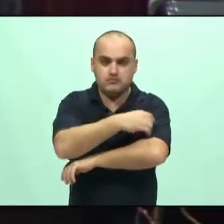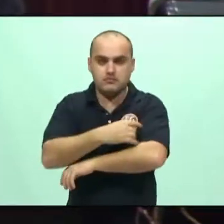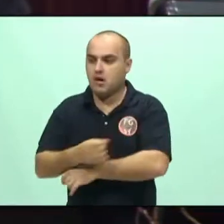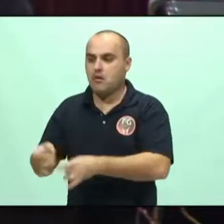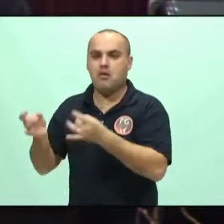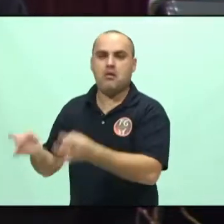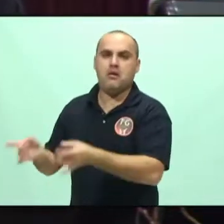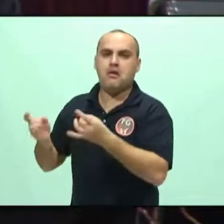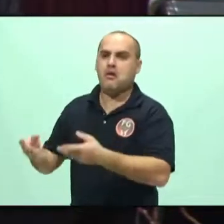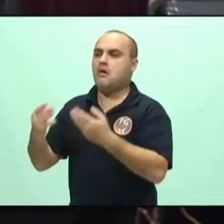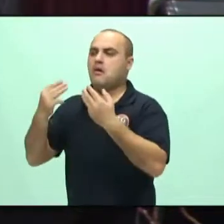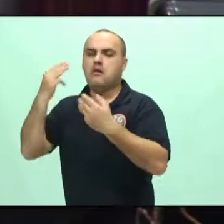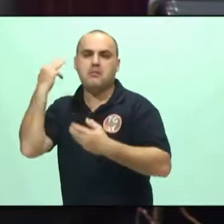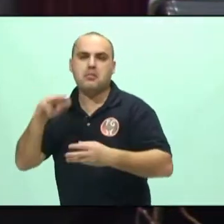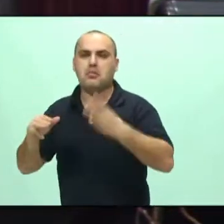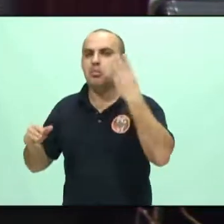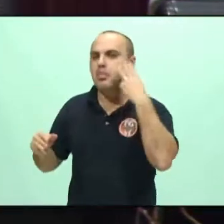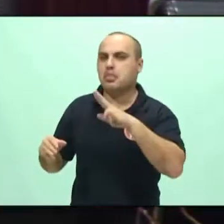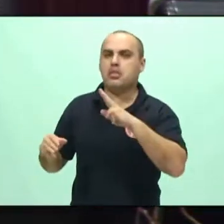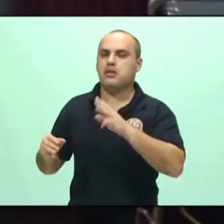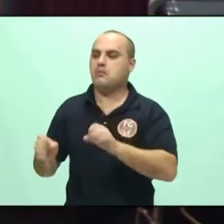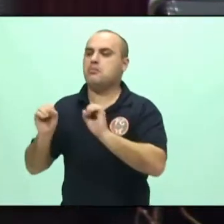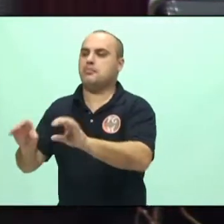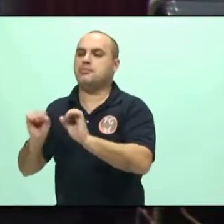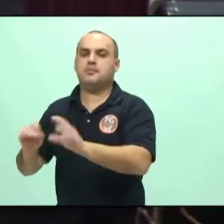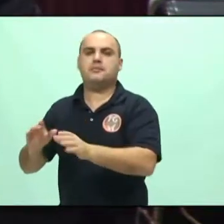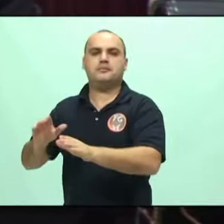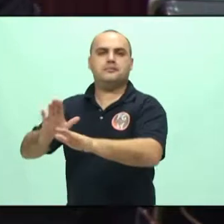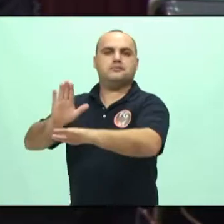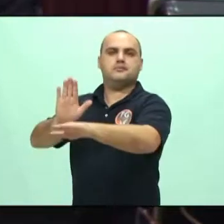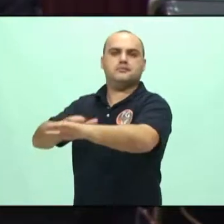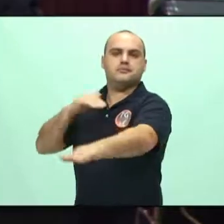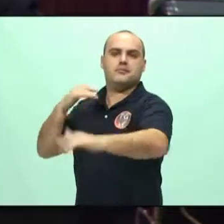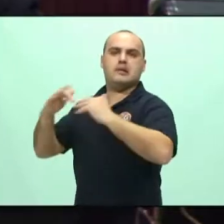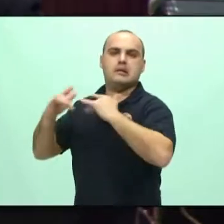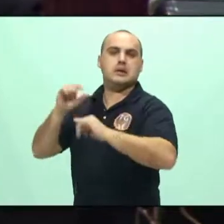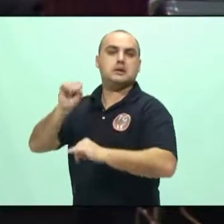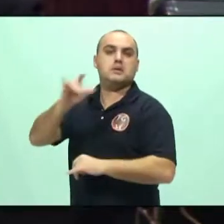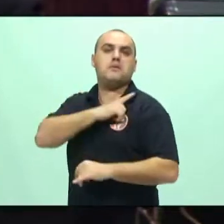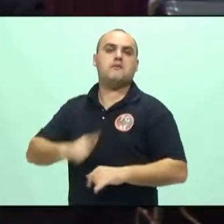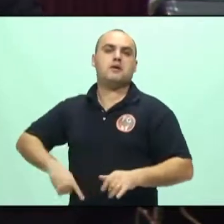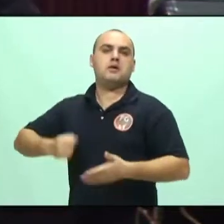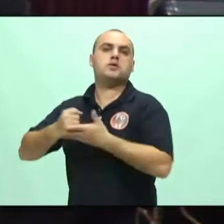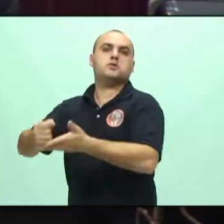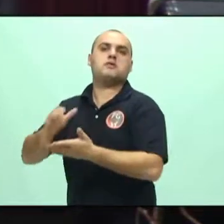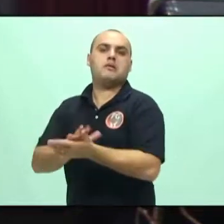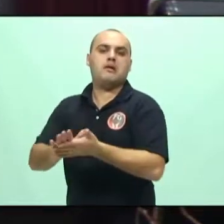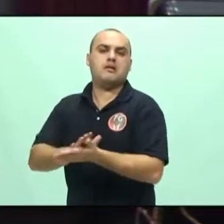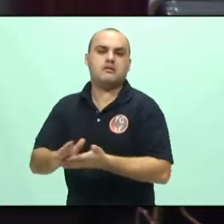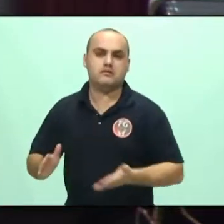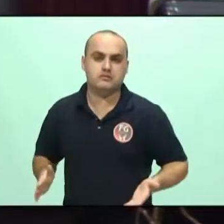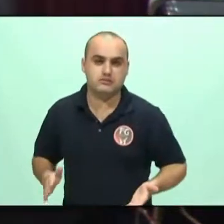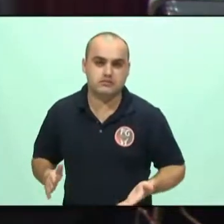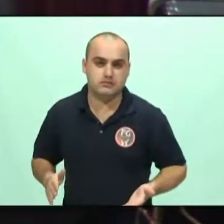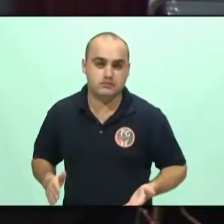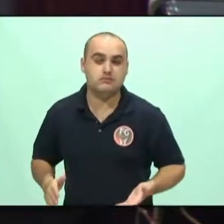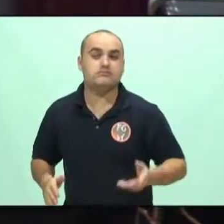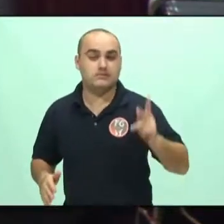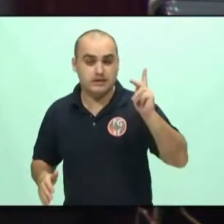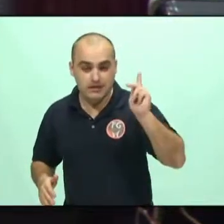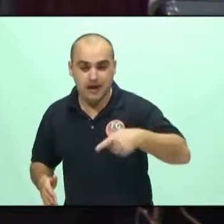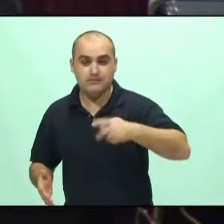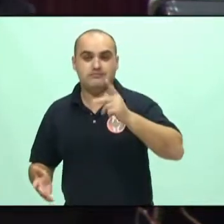com campanhas de educação para o trânsito se o governo não faz a sua parte é olha é terrível